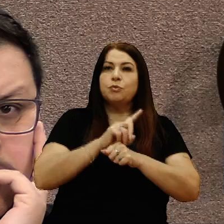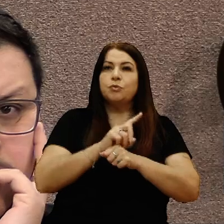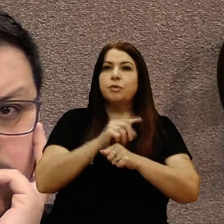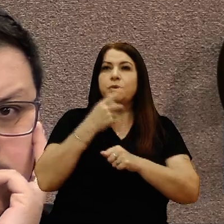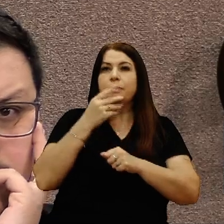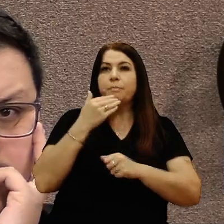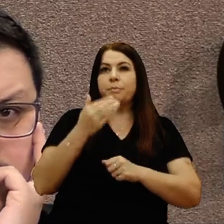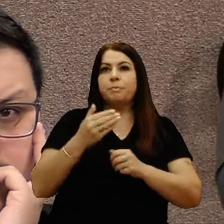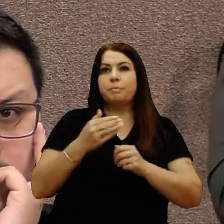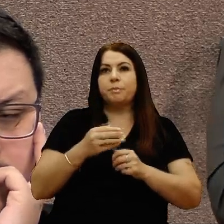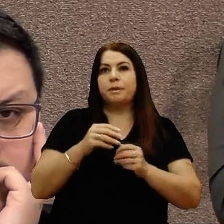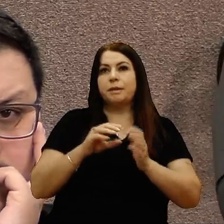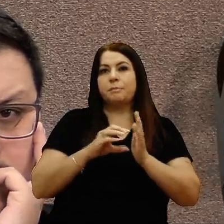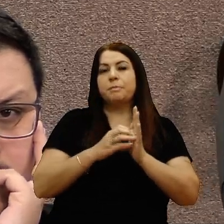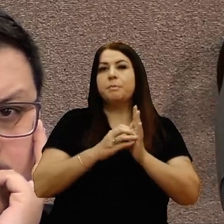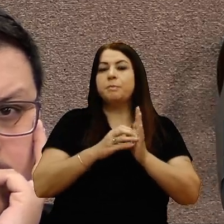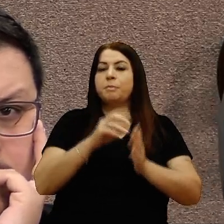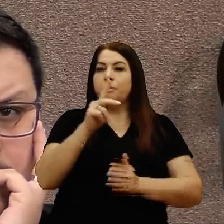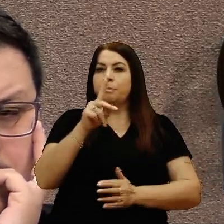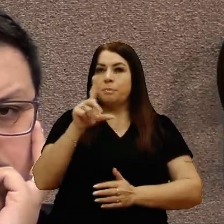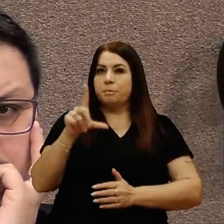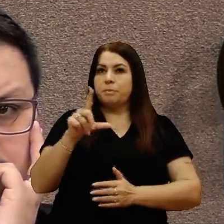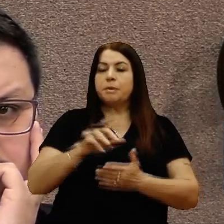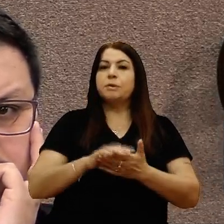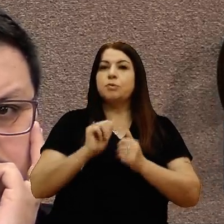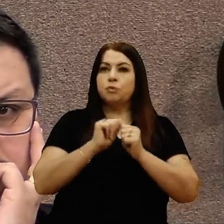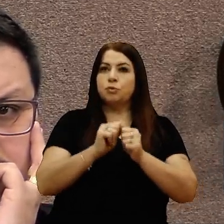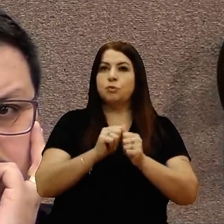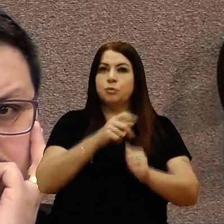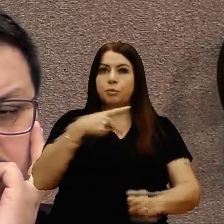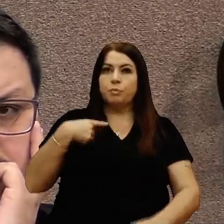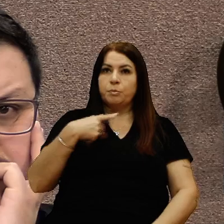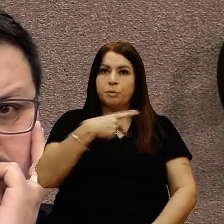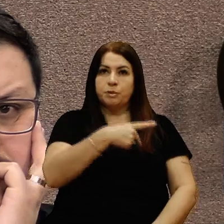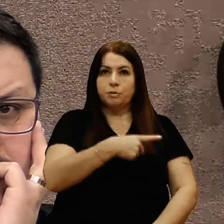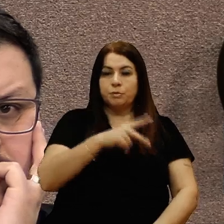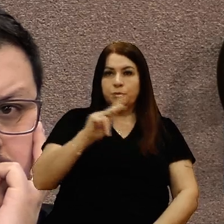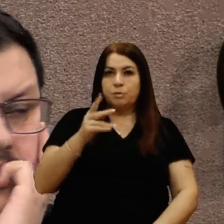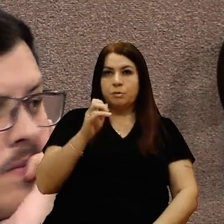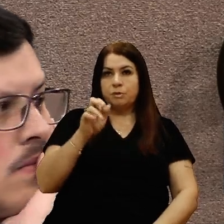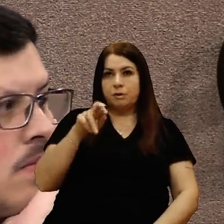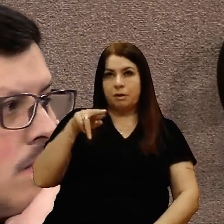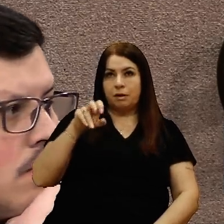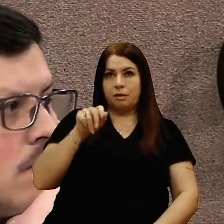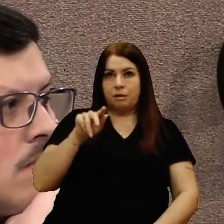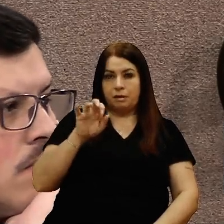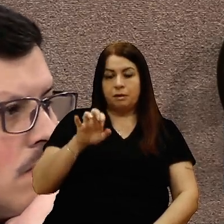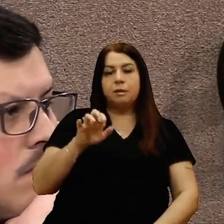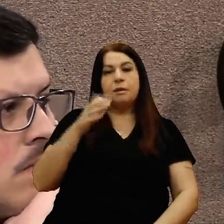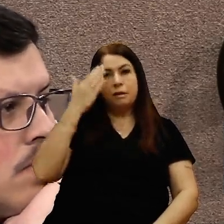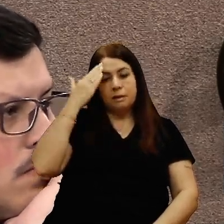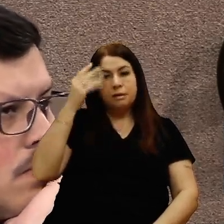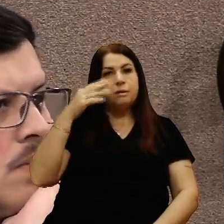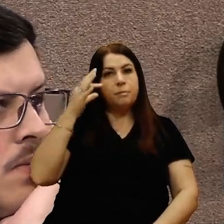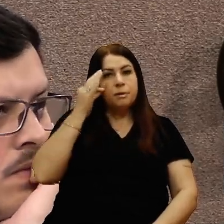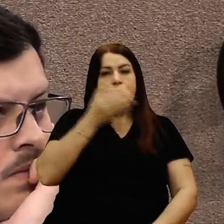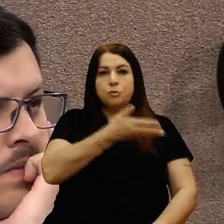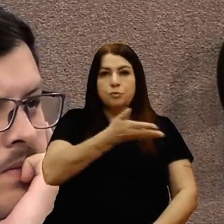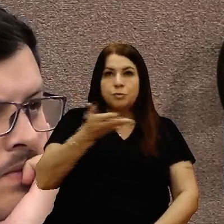solicitação da bancada do Partido Liberal, que por meio do seu pastor Henrico Barragon vai fazer um pronunciamento. Agradeço a presença de todos